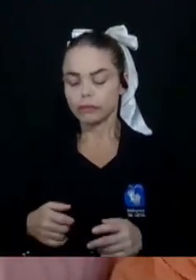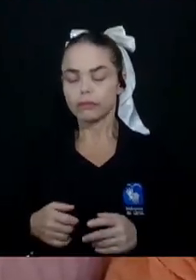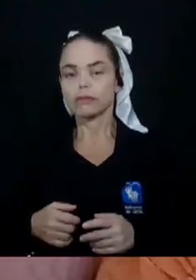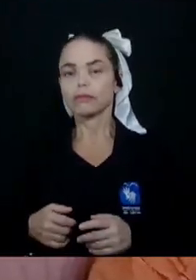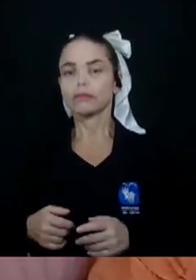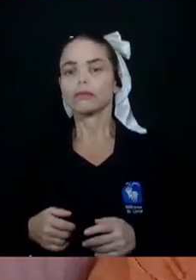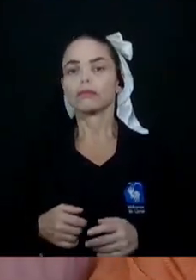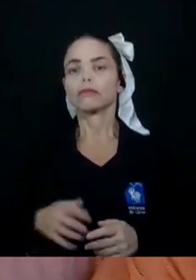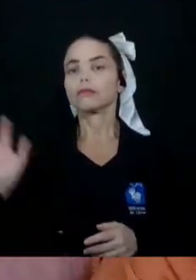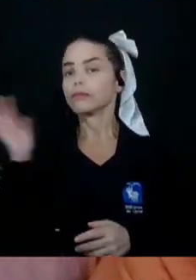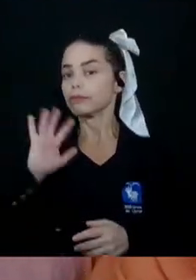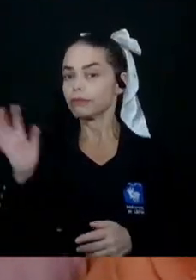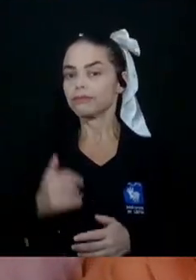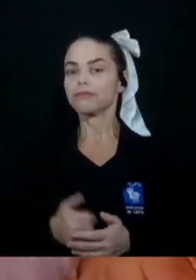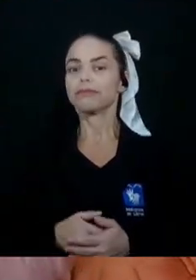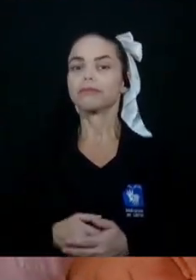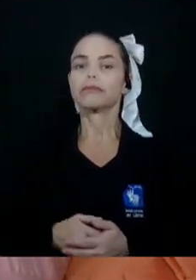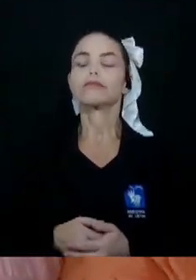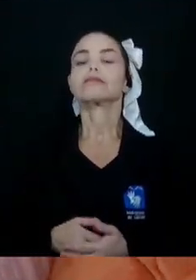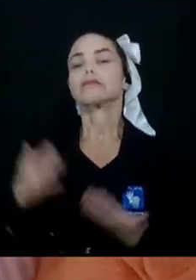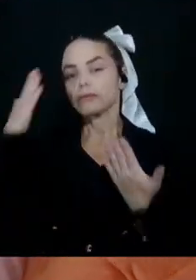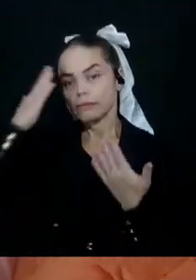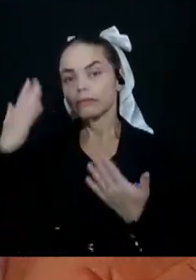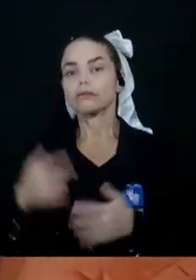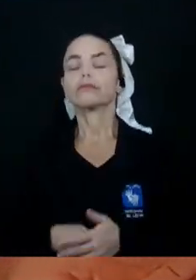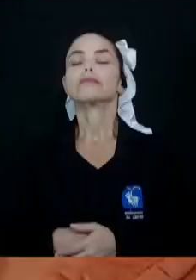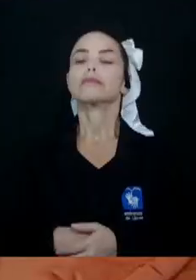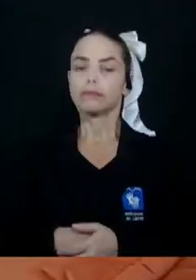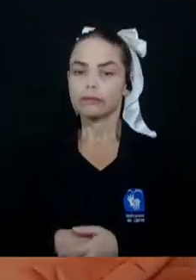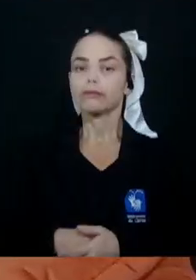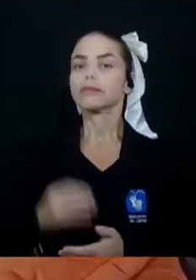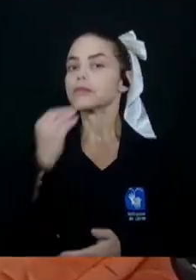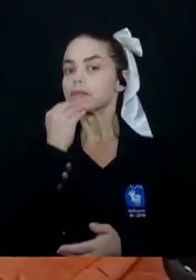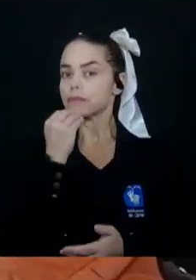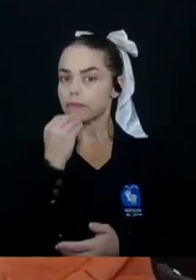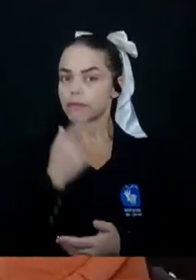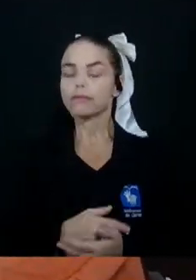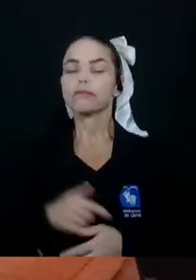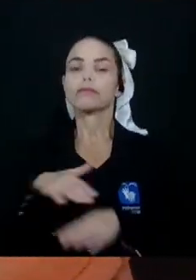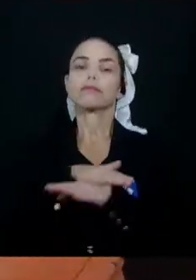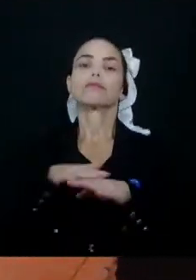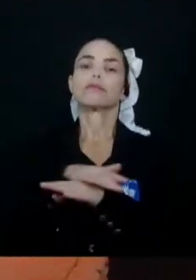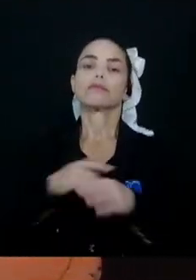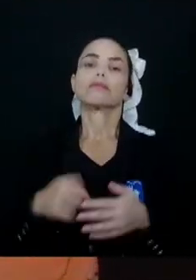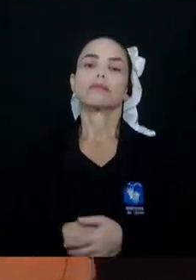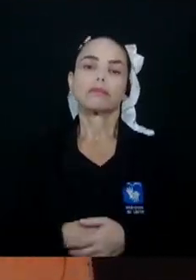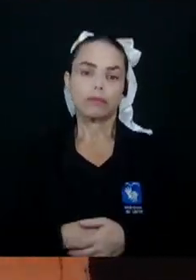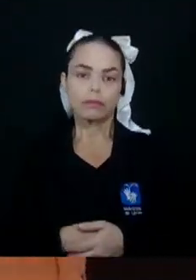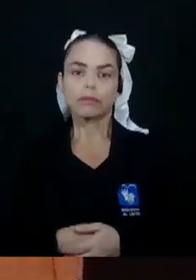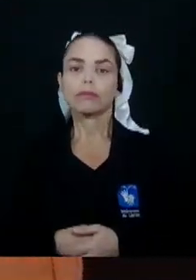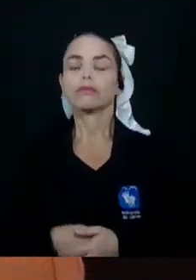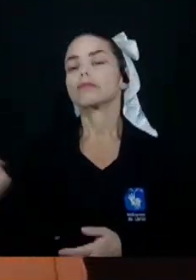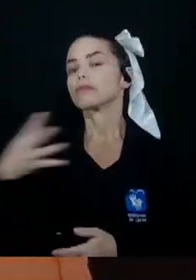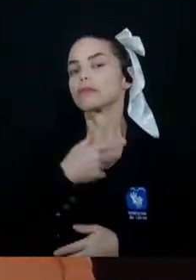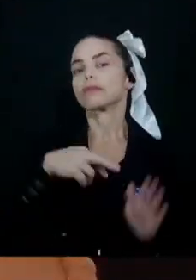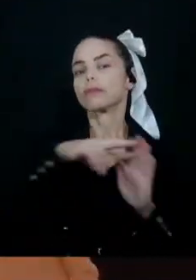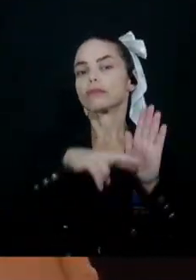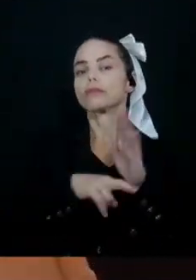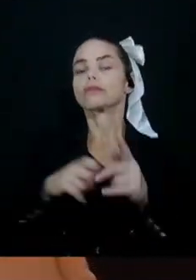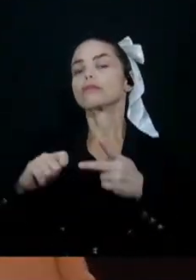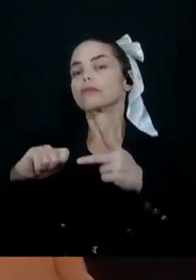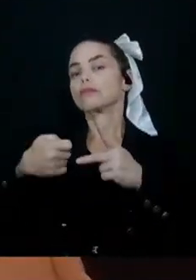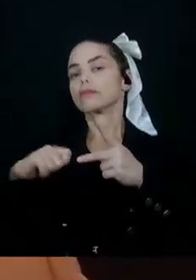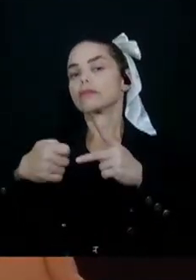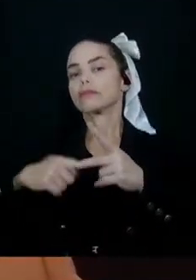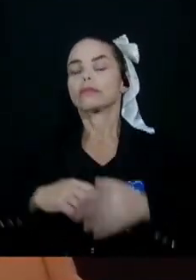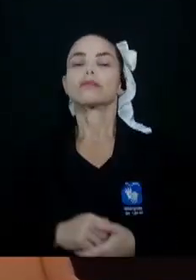Olá, agradeço aí pela oportunidade de conversarmos sobre essas novas regras do Pix. E